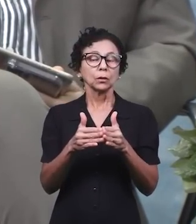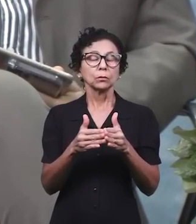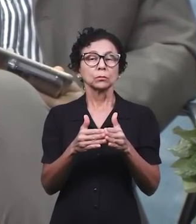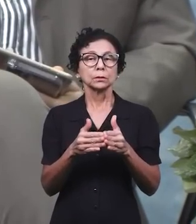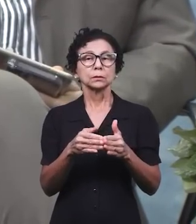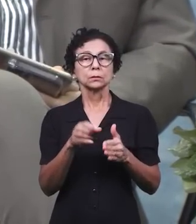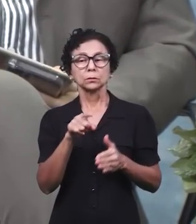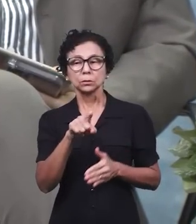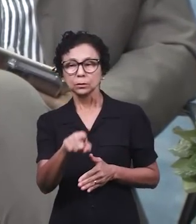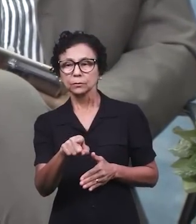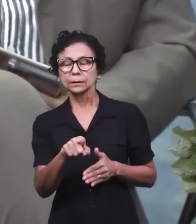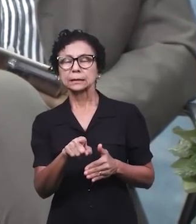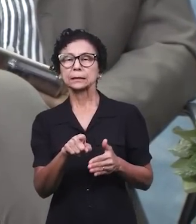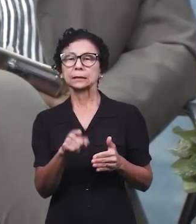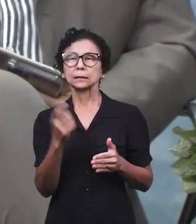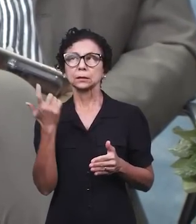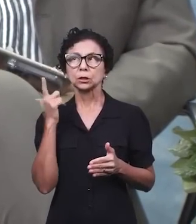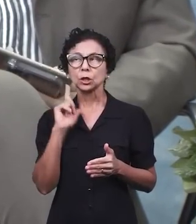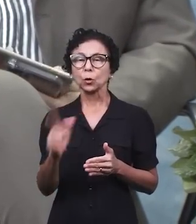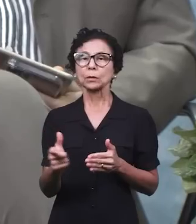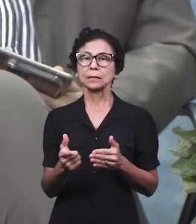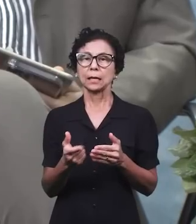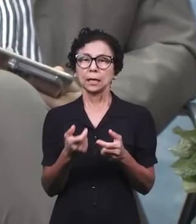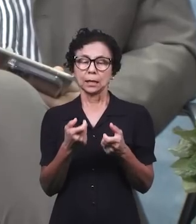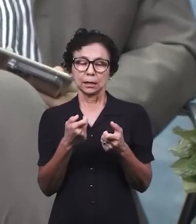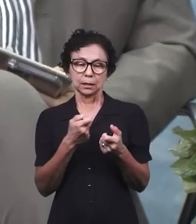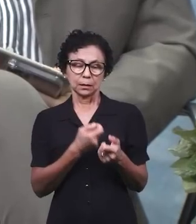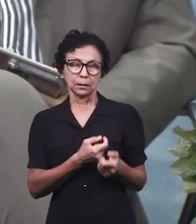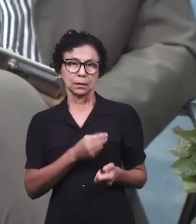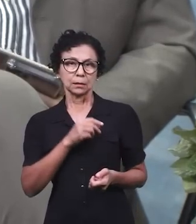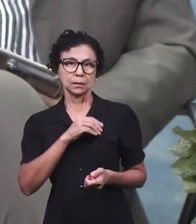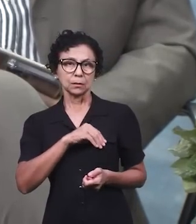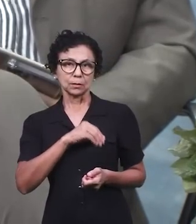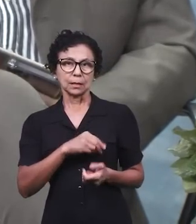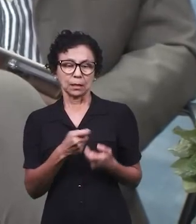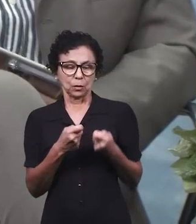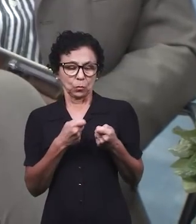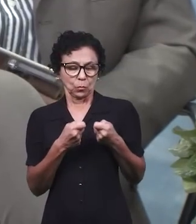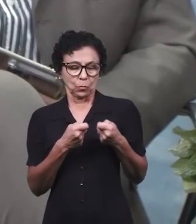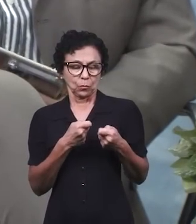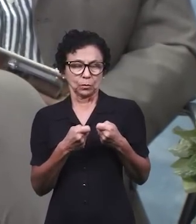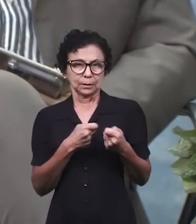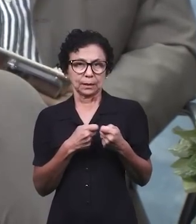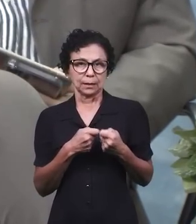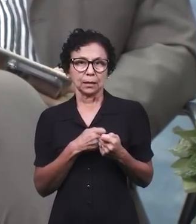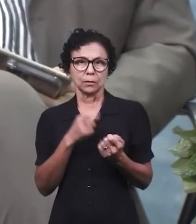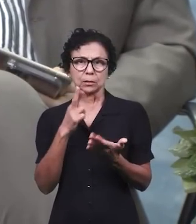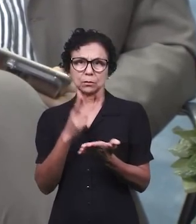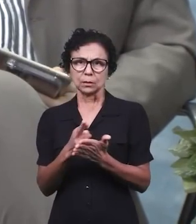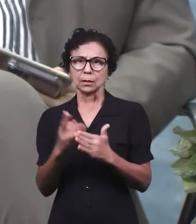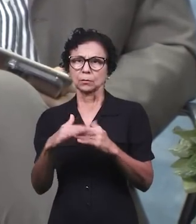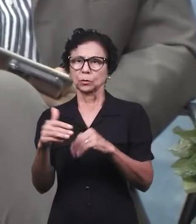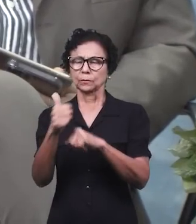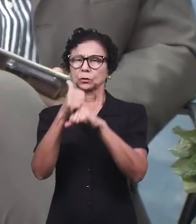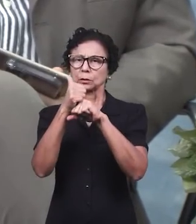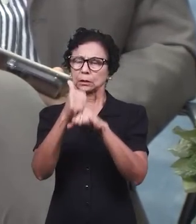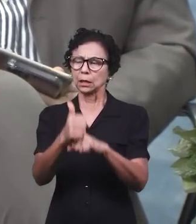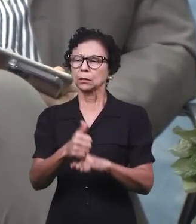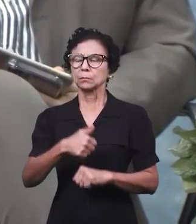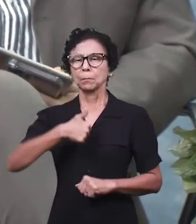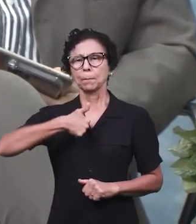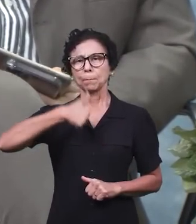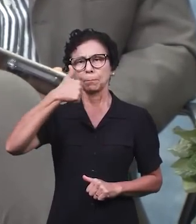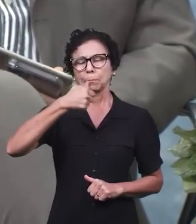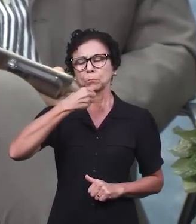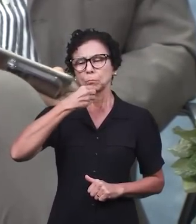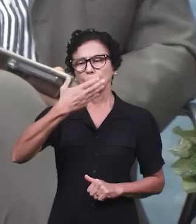uma pessoa equilibrada no seu controle, esse equilíbrio vai se refletir também na sua vida profissional, você vai ser reconhecido por esse